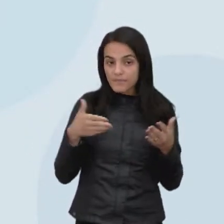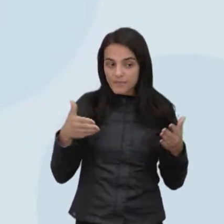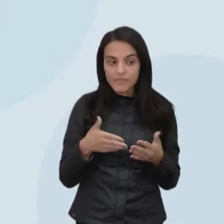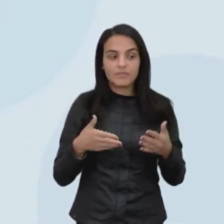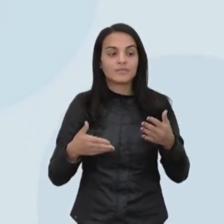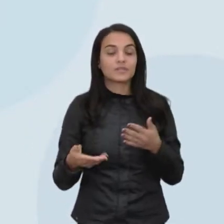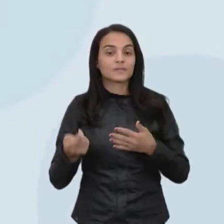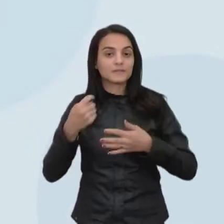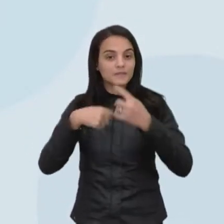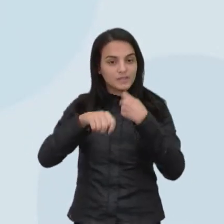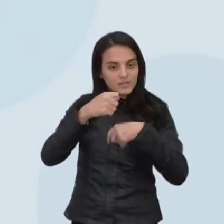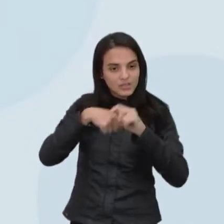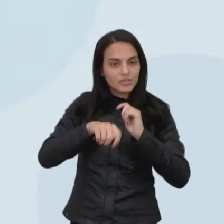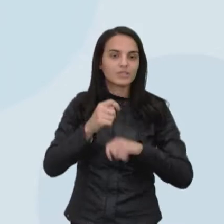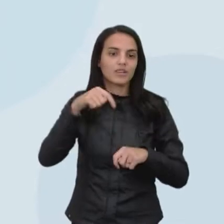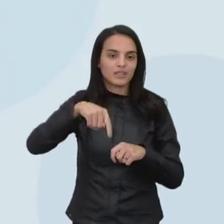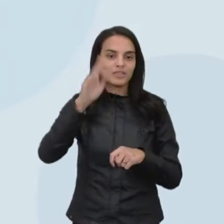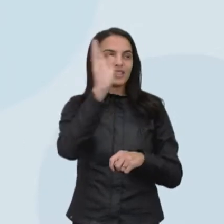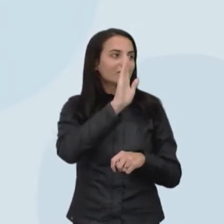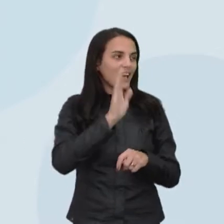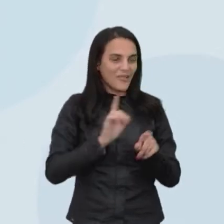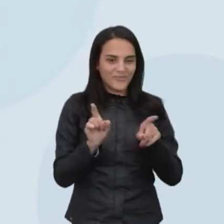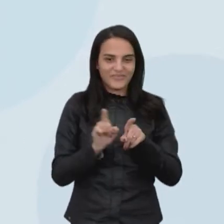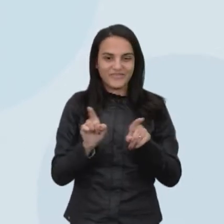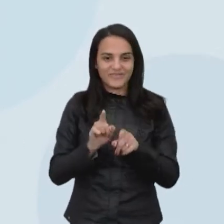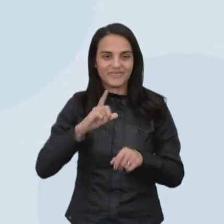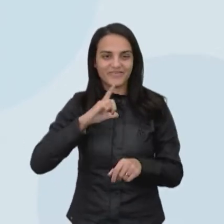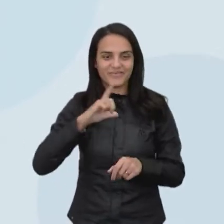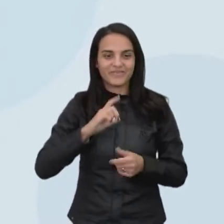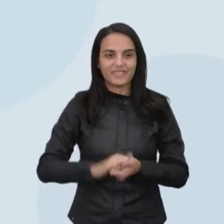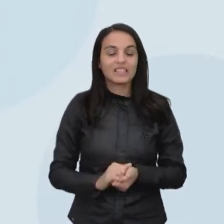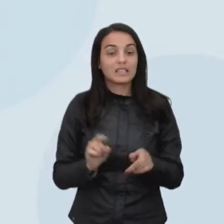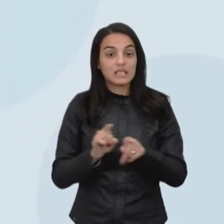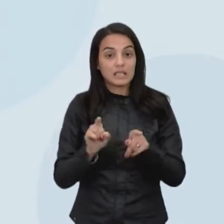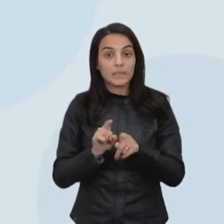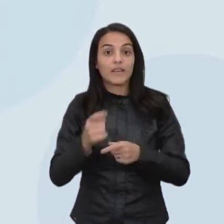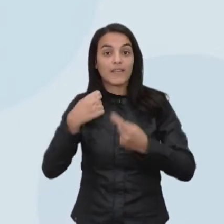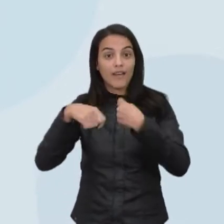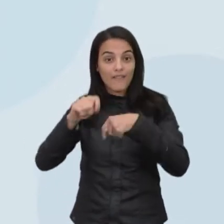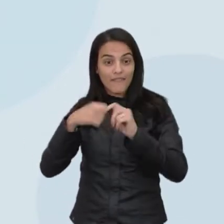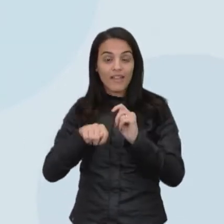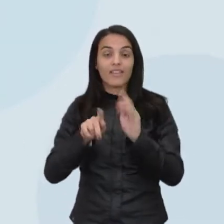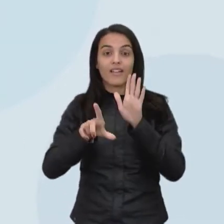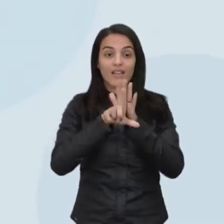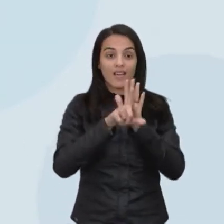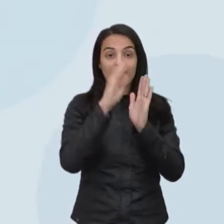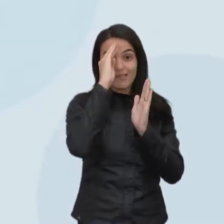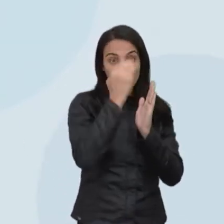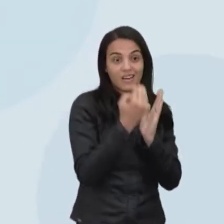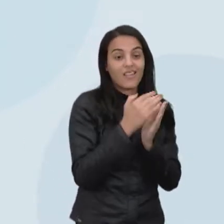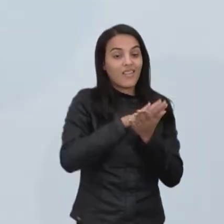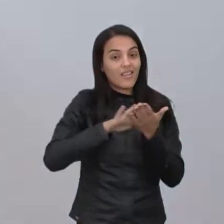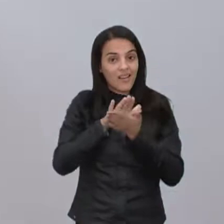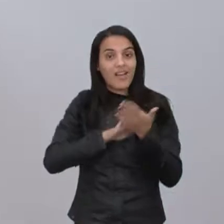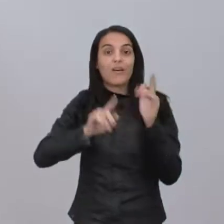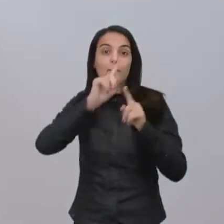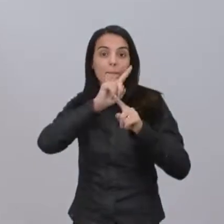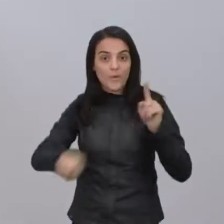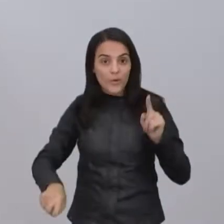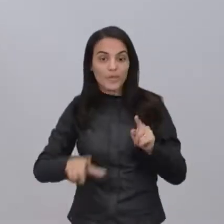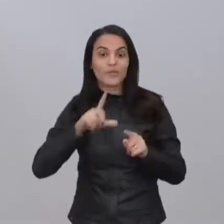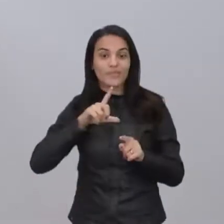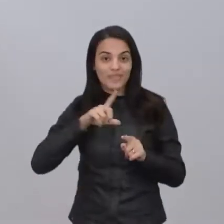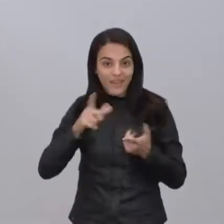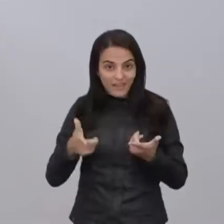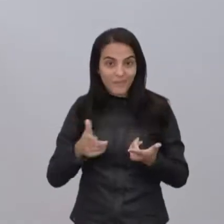são vendidos aqui no Brasil, além da venda ilegal desses agrotóxicos também proibidos. Então,